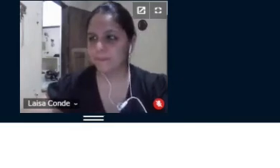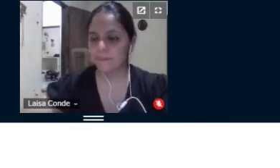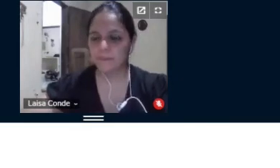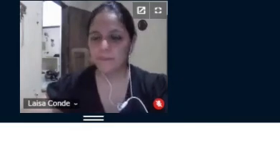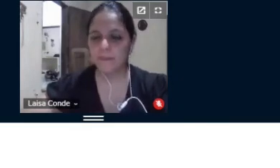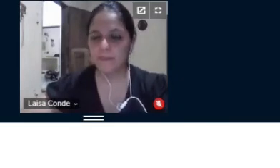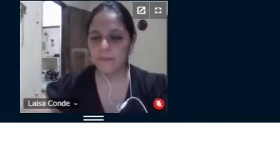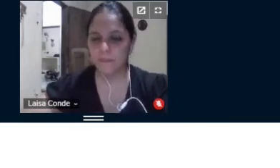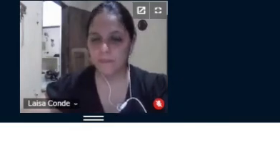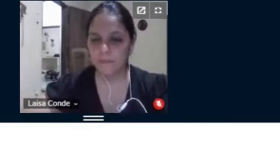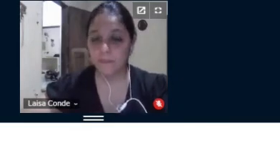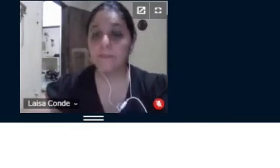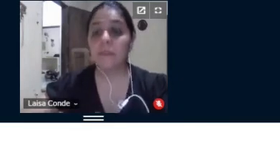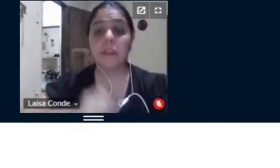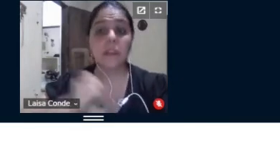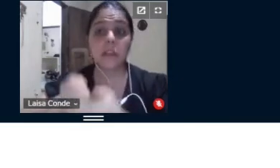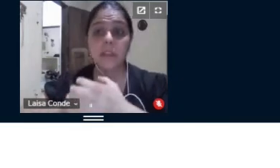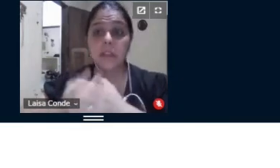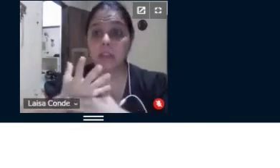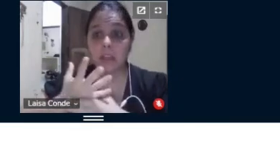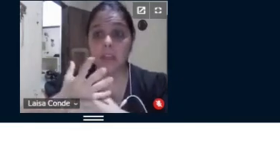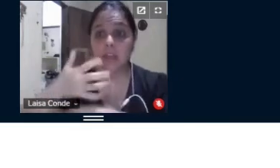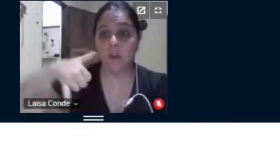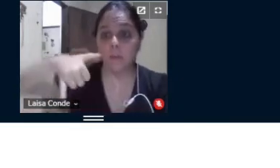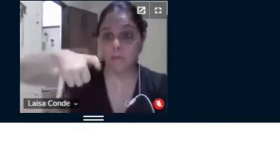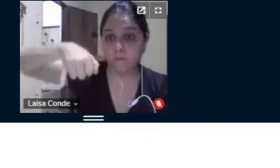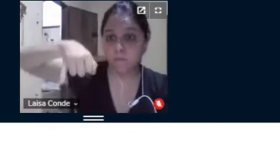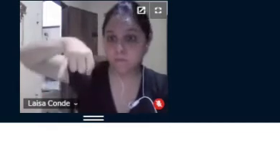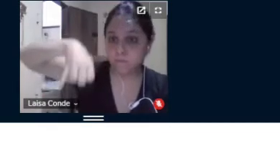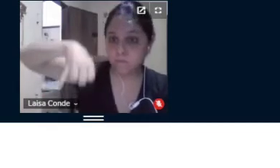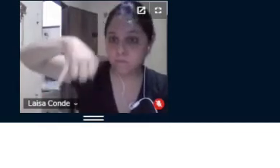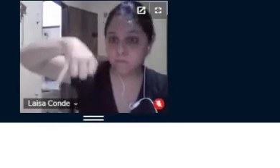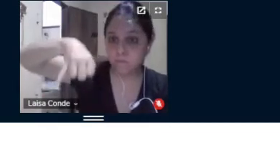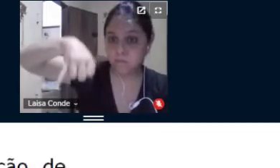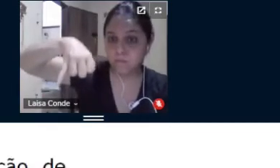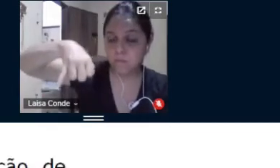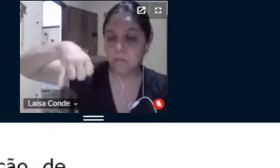E aí a gente cria a magnetização do nosso material.